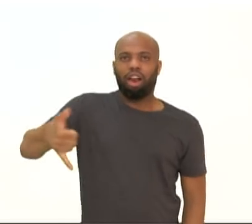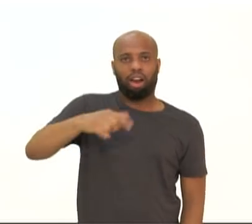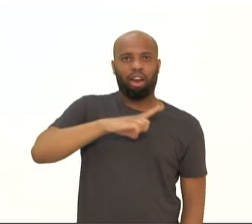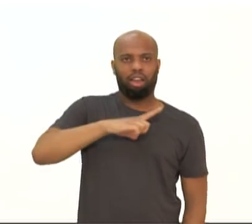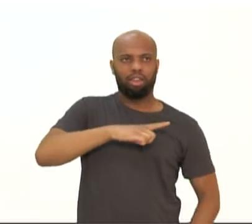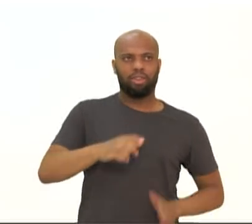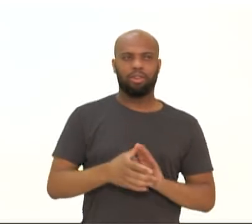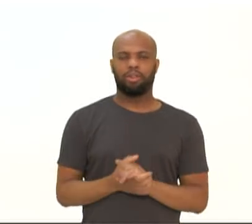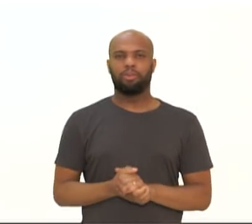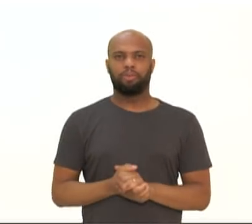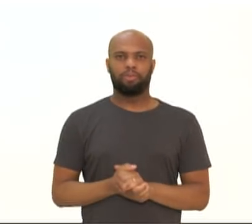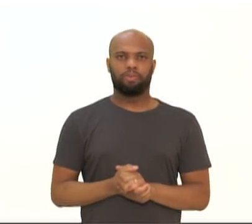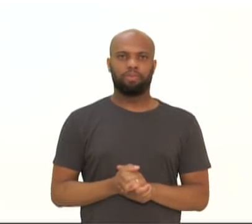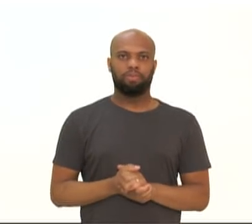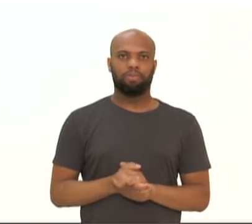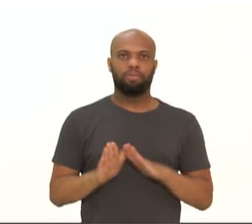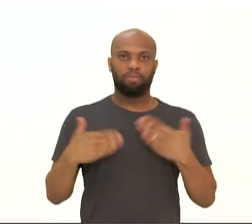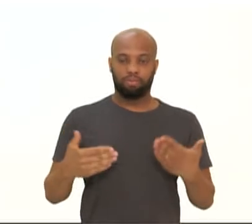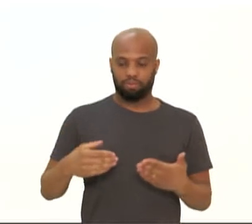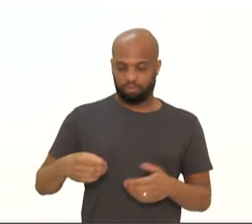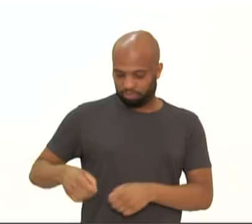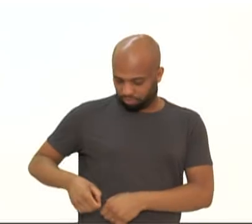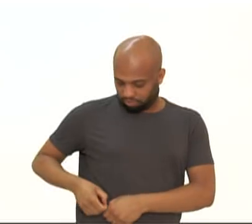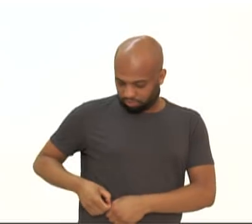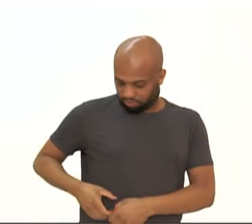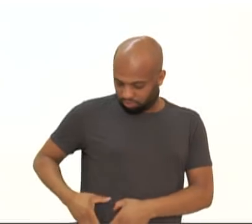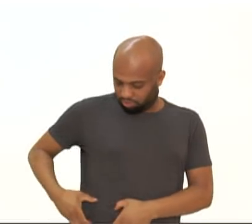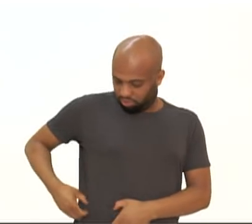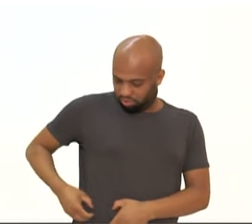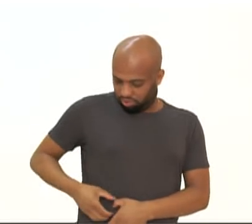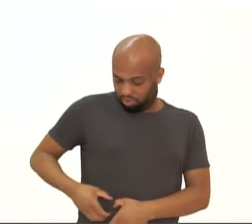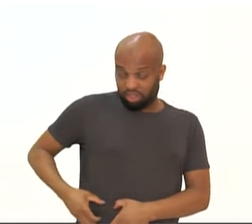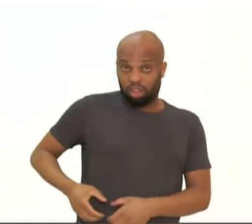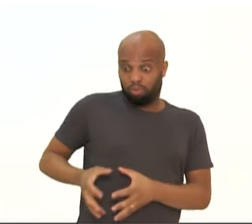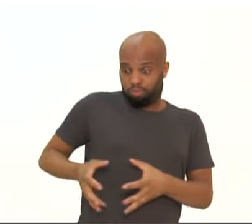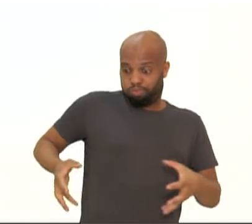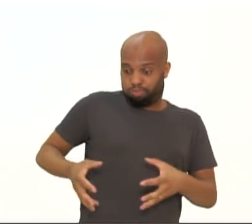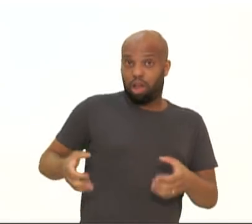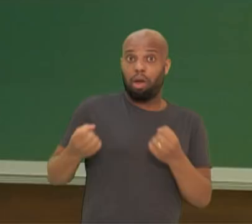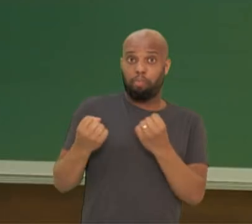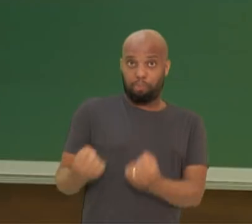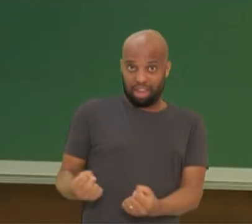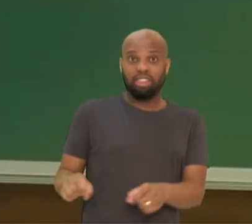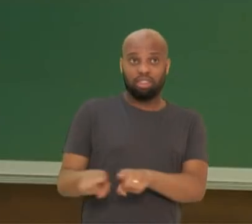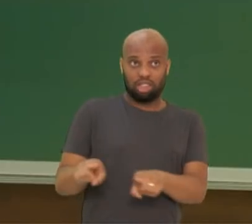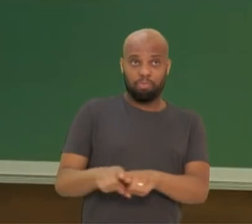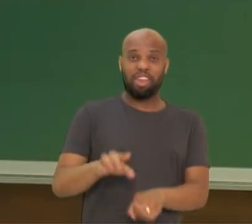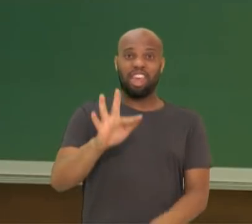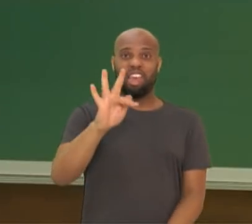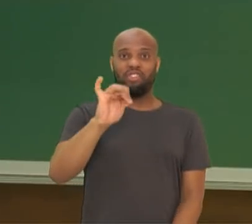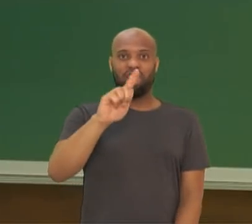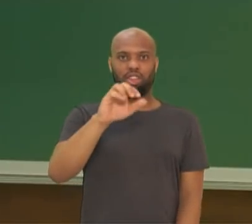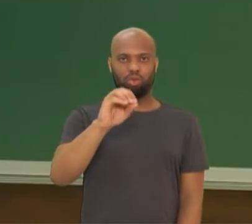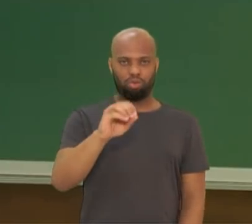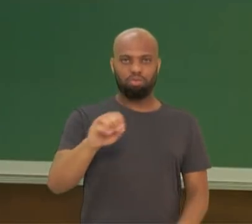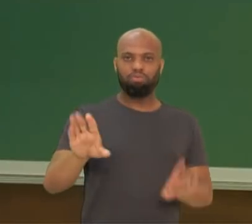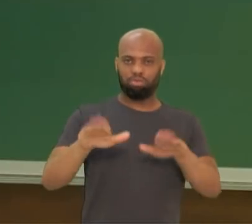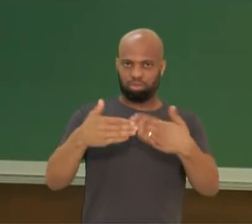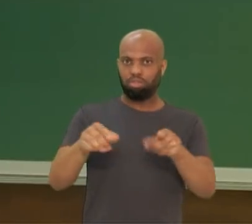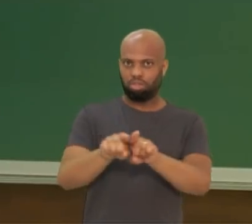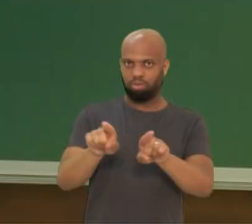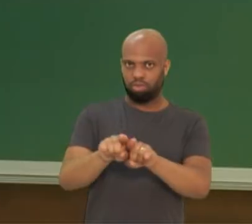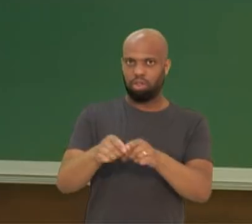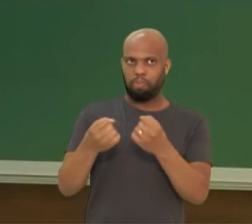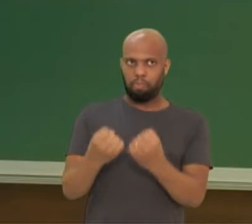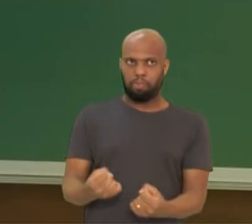tá? E aí, o nosso fígado, então, é um órgão bem grande, pesado, inclusive, tá? E